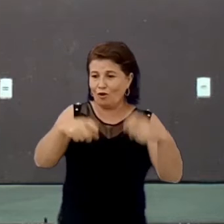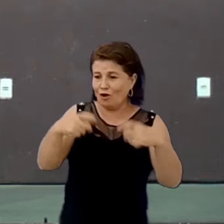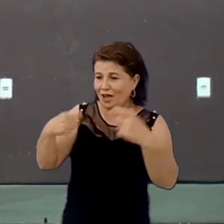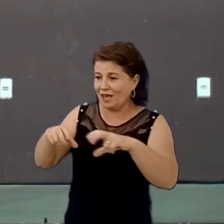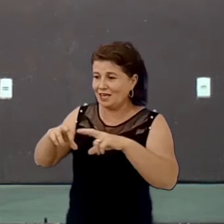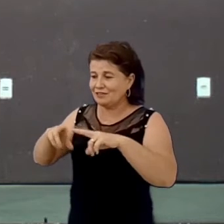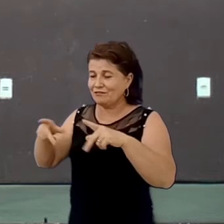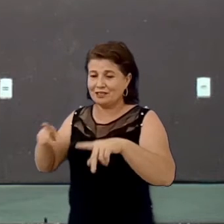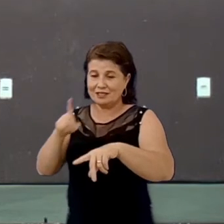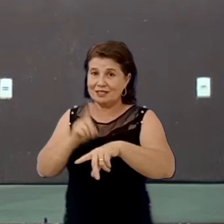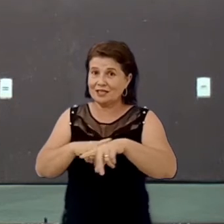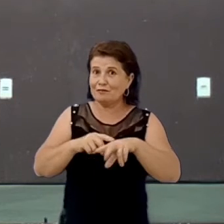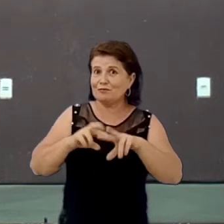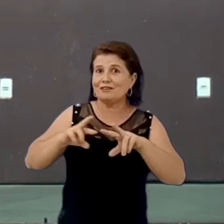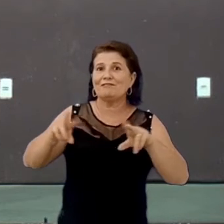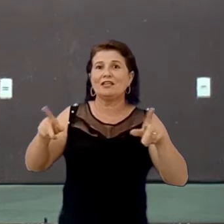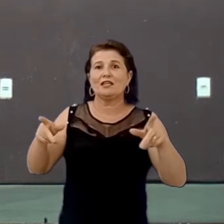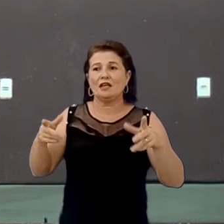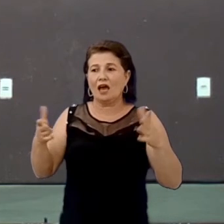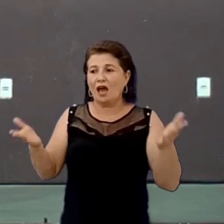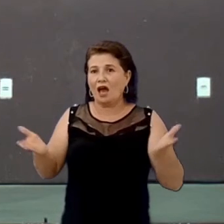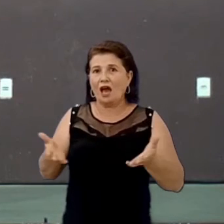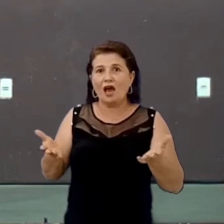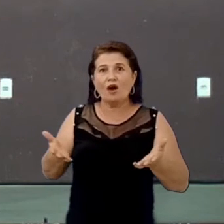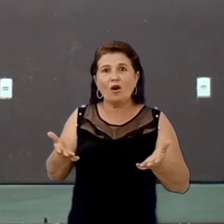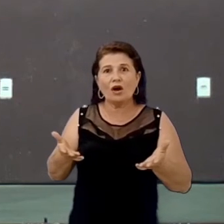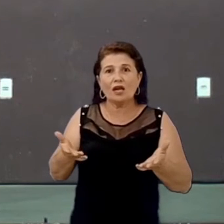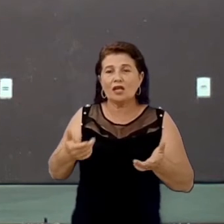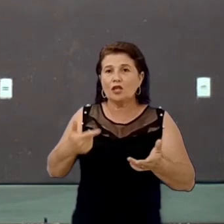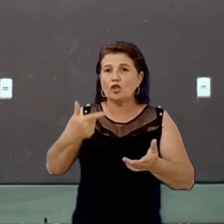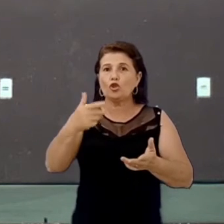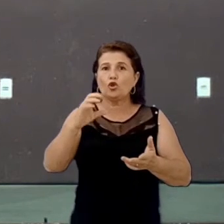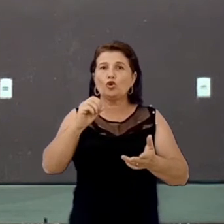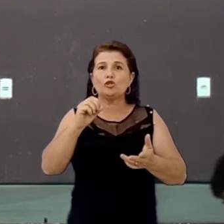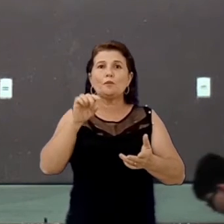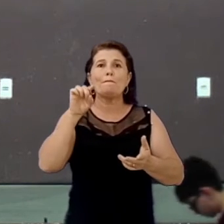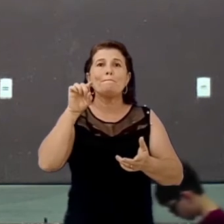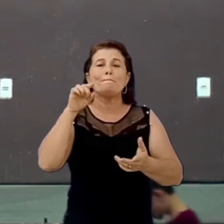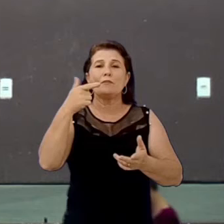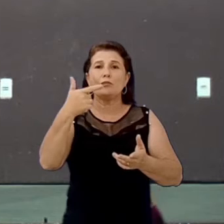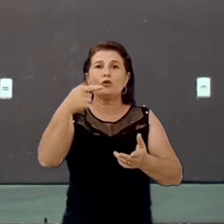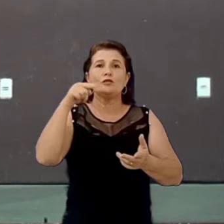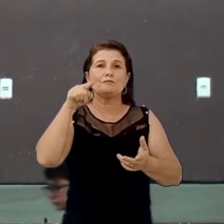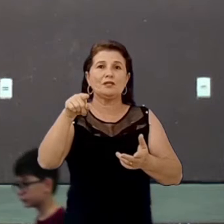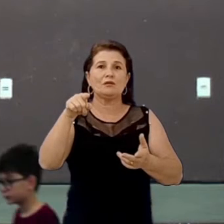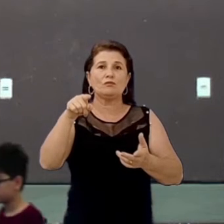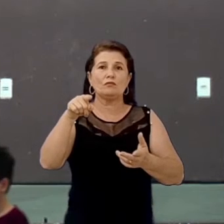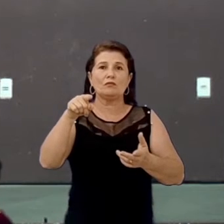diferentes, em tempos diferentes. Estamos aqui hoje, 2000 anos depois. Mas a mensagem é a mesma.